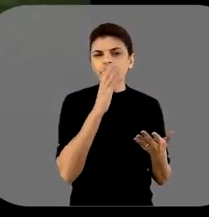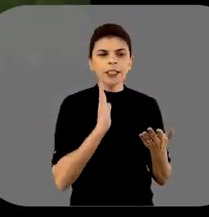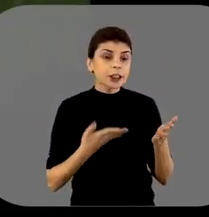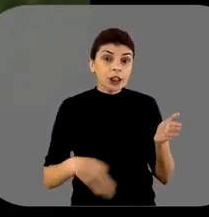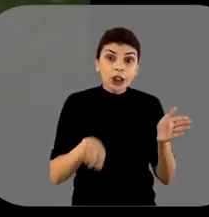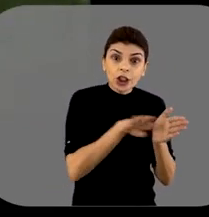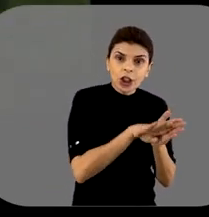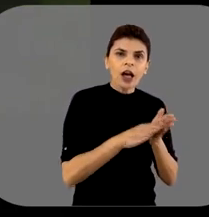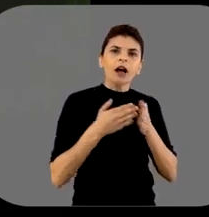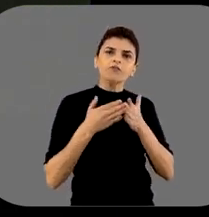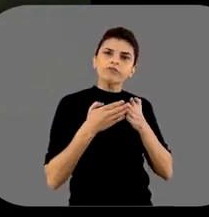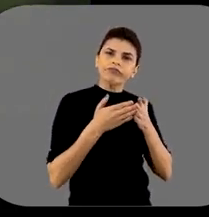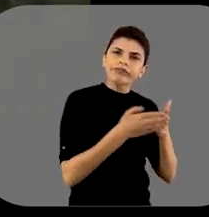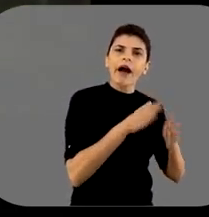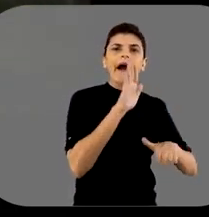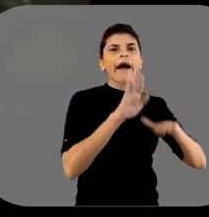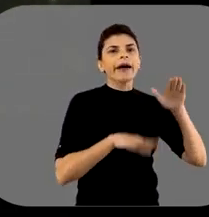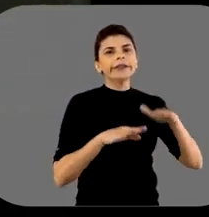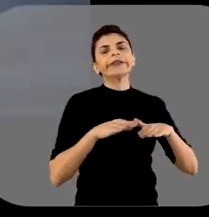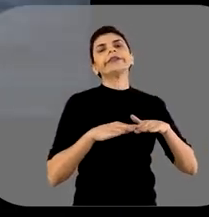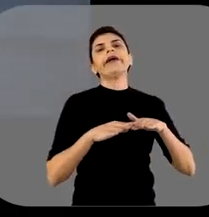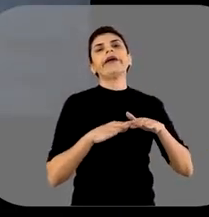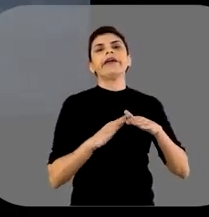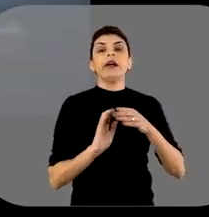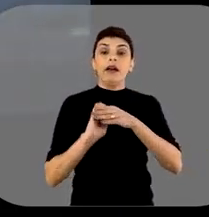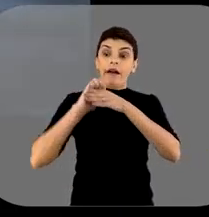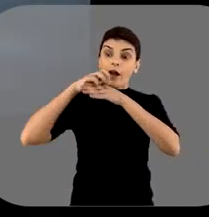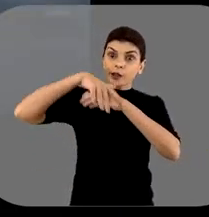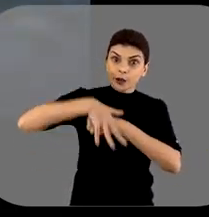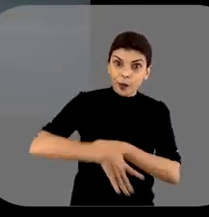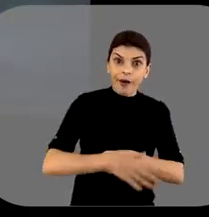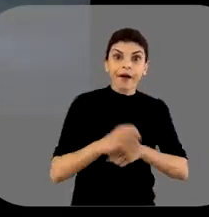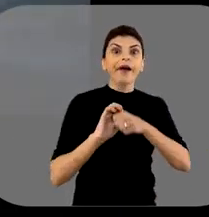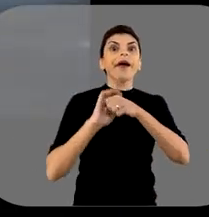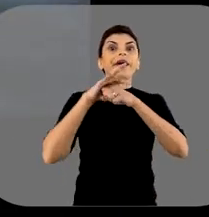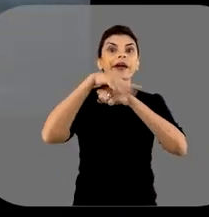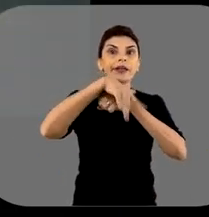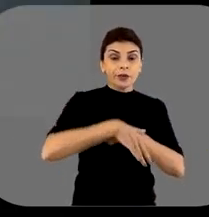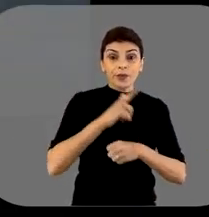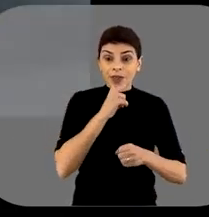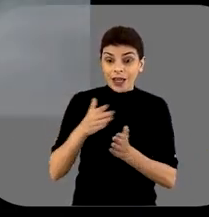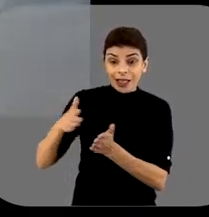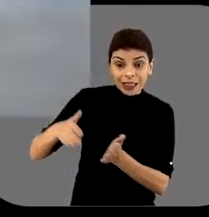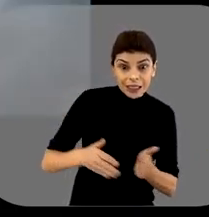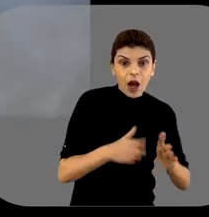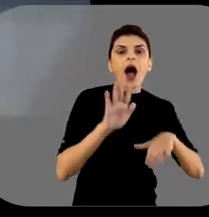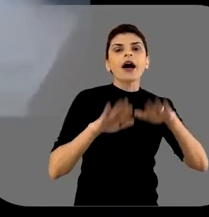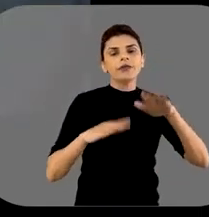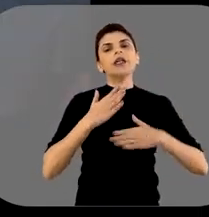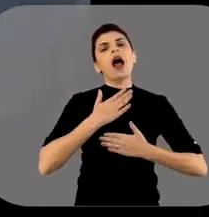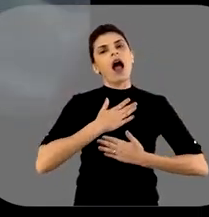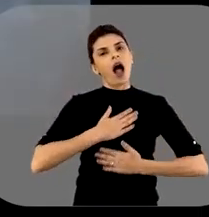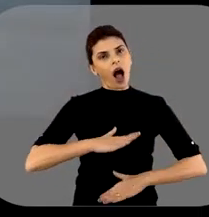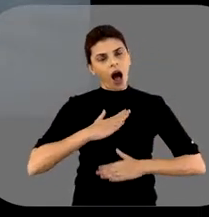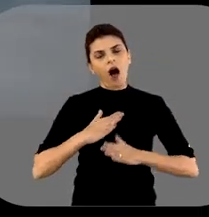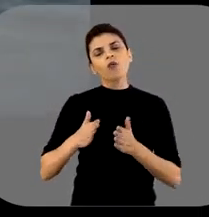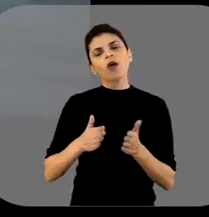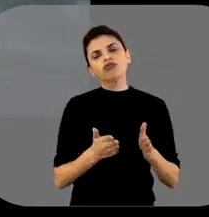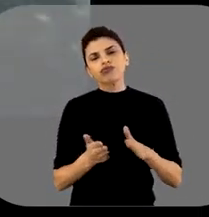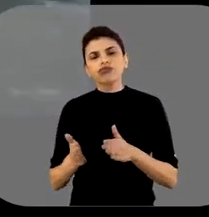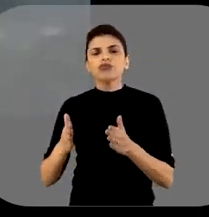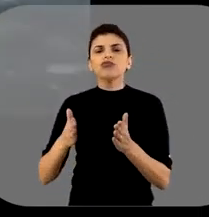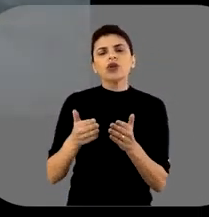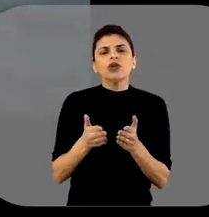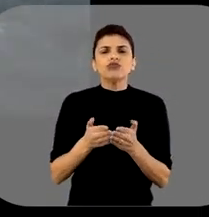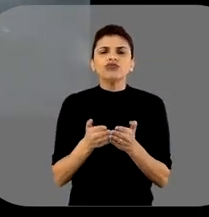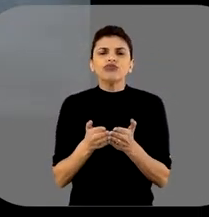acesso. Né, em que a gente tem que viajar através de cachoeiras, rios que ora estão bem